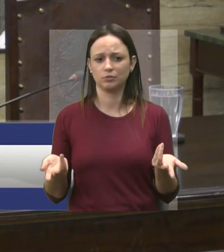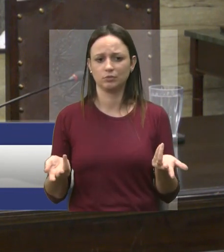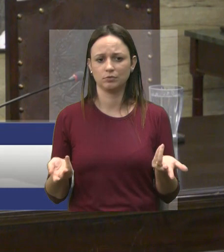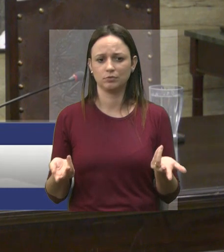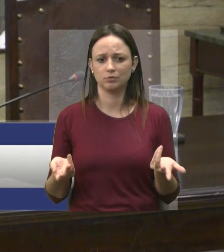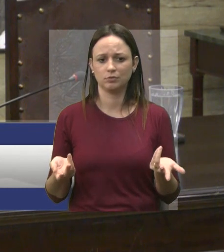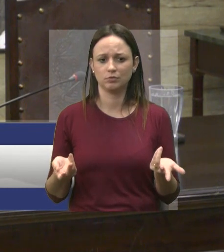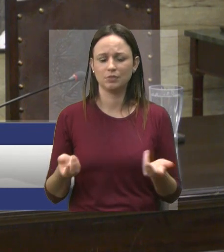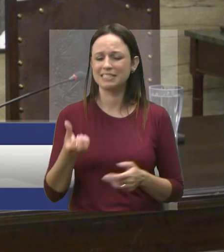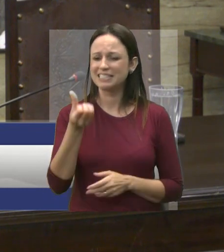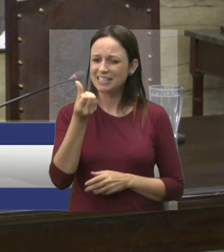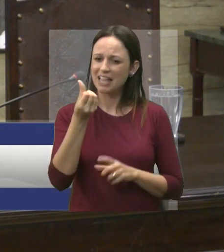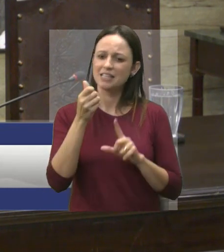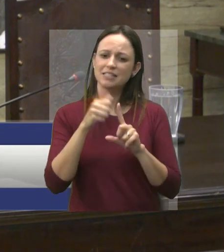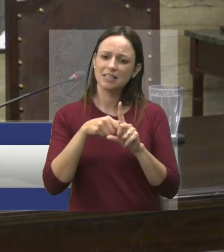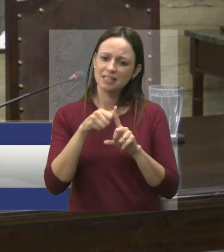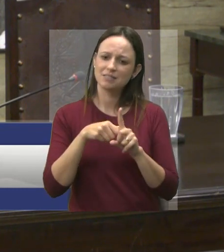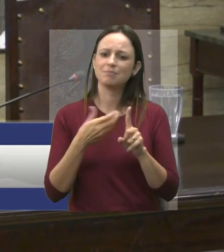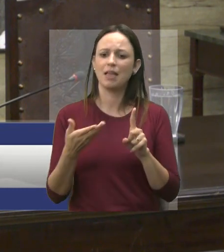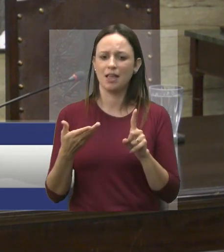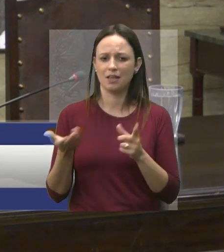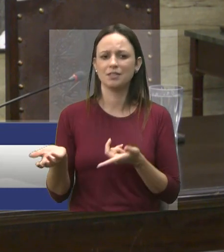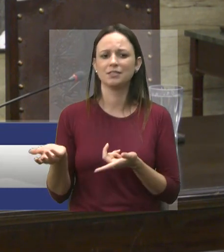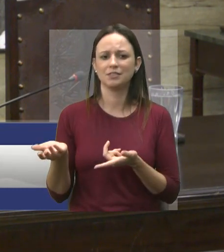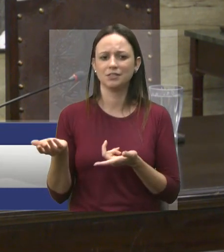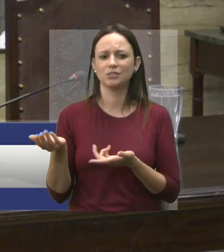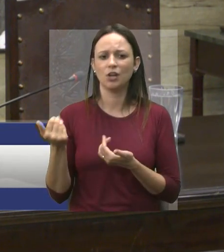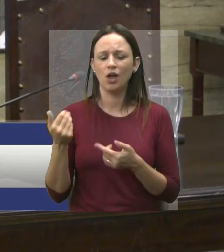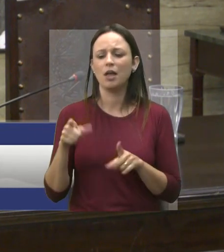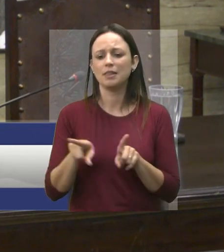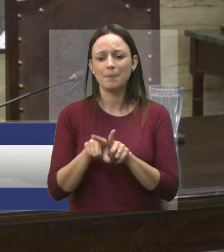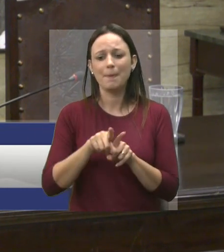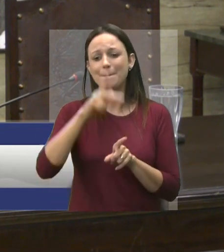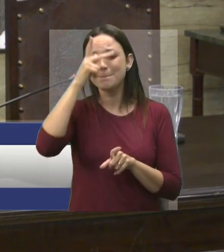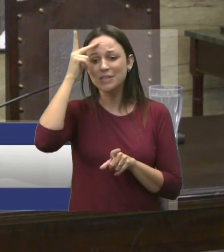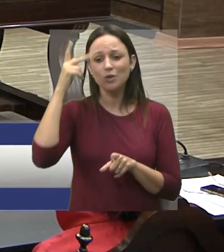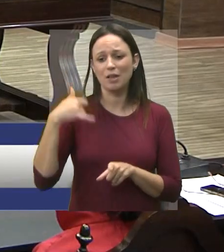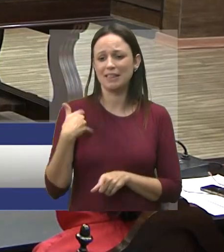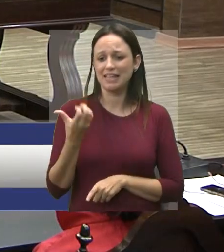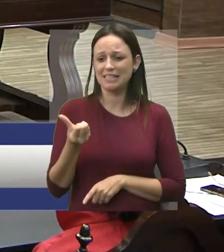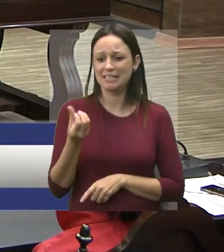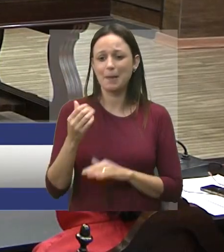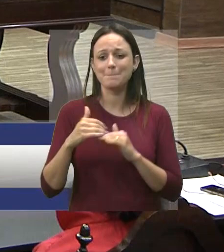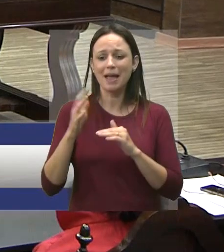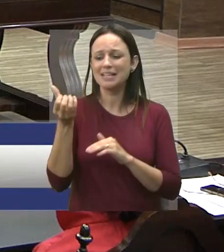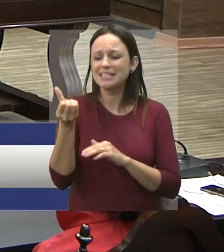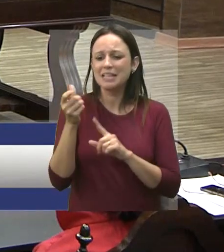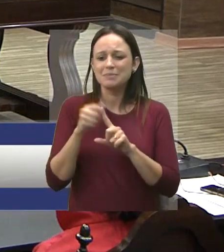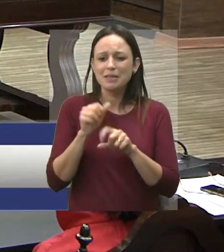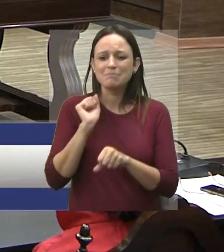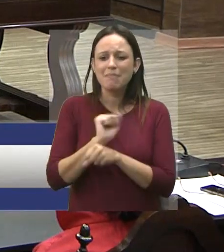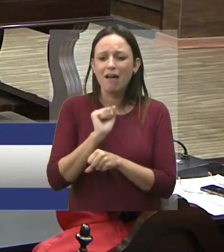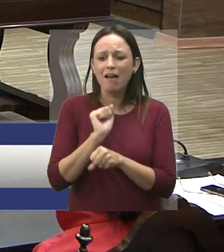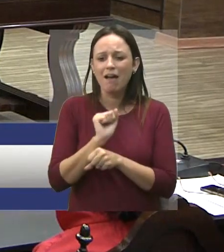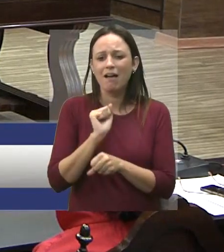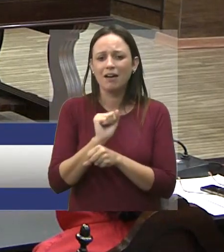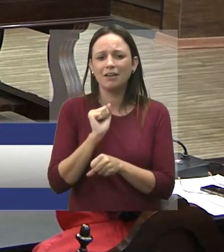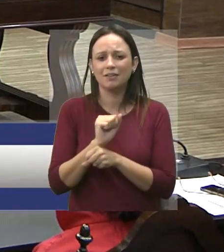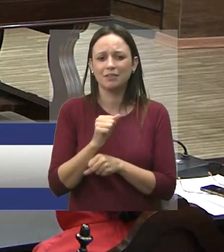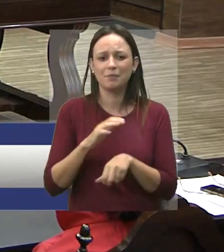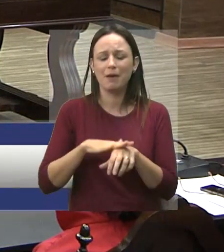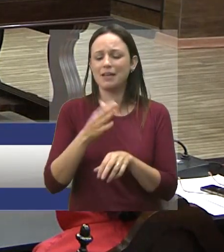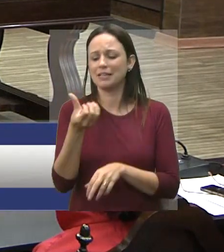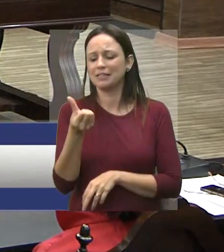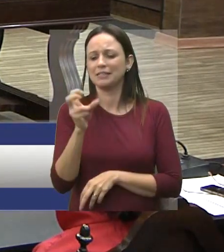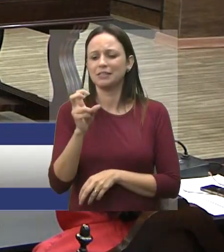jovem é difícil, 6 meses para alguém com mais de 60 anos de idade é bem mais difícil, com mais de 65 anos